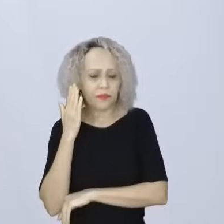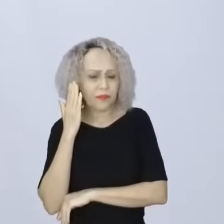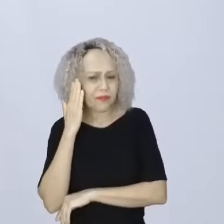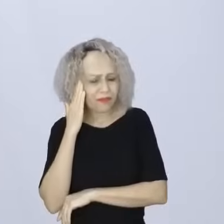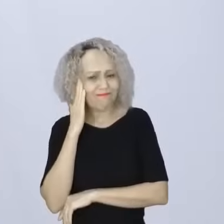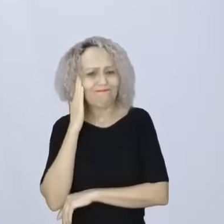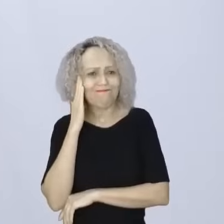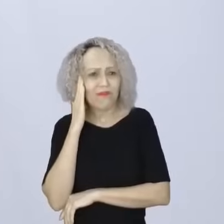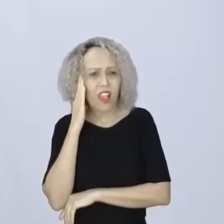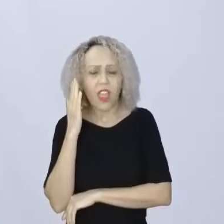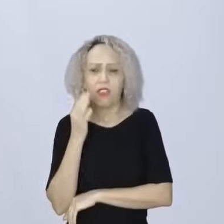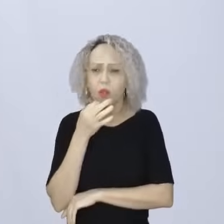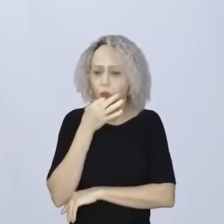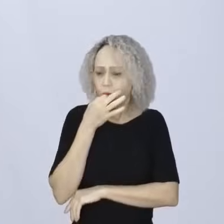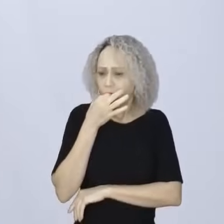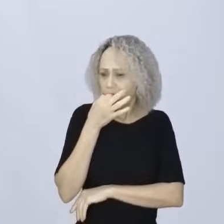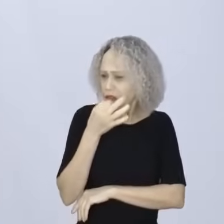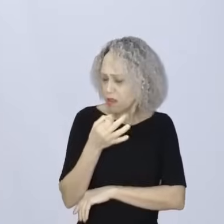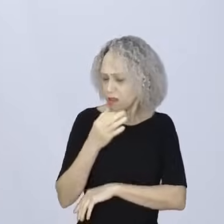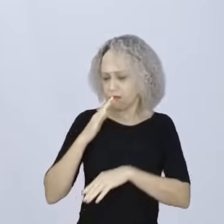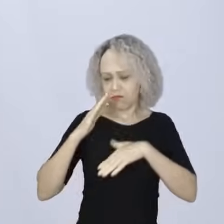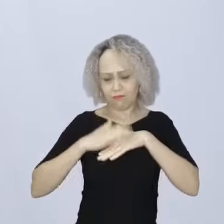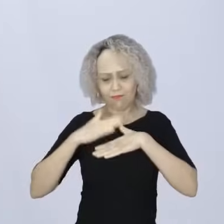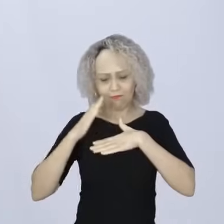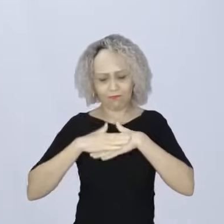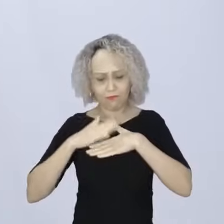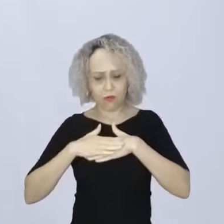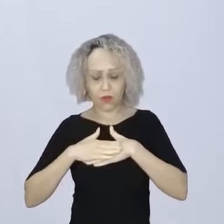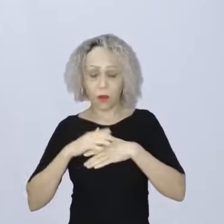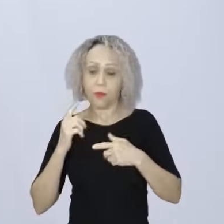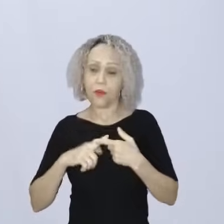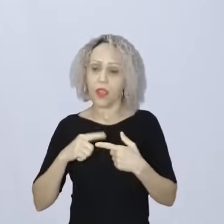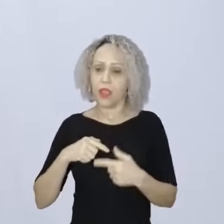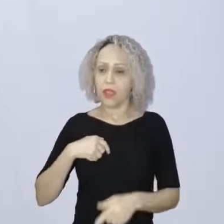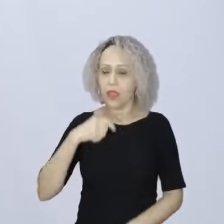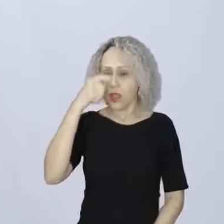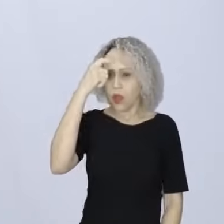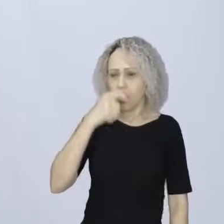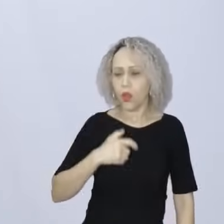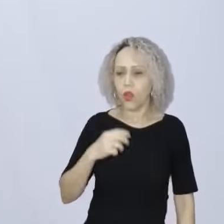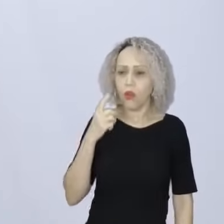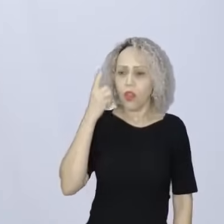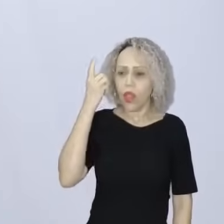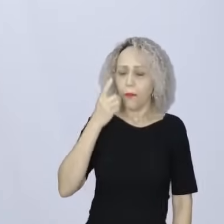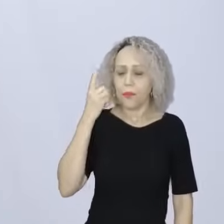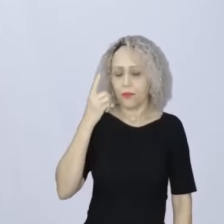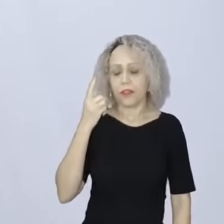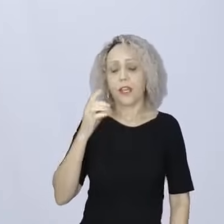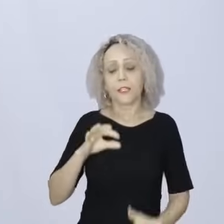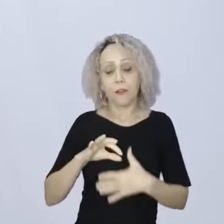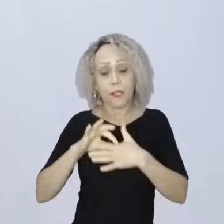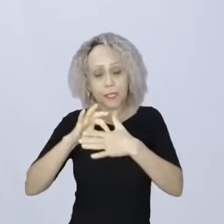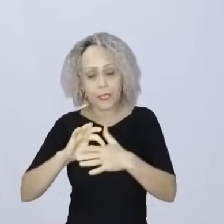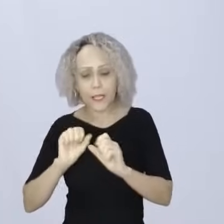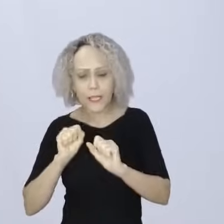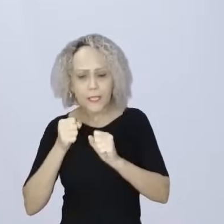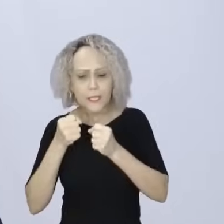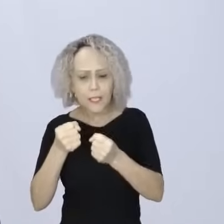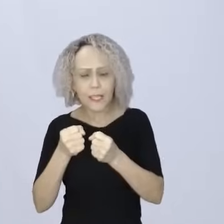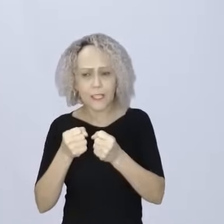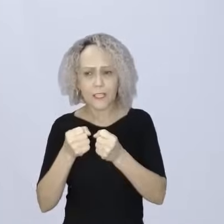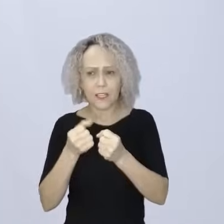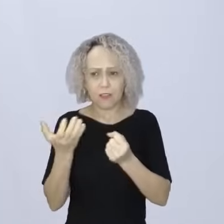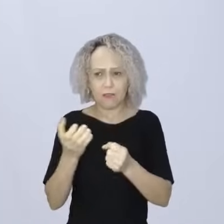opiniões pessoais, obviamente. Como deputado, liderei a resistência no Código Florestal contra uma ação